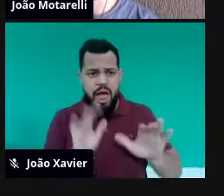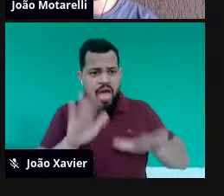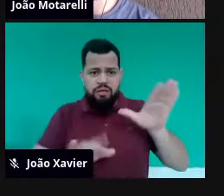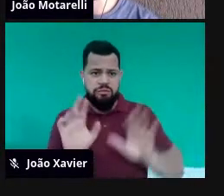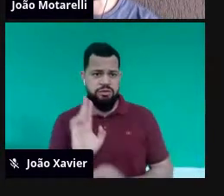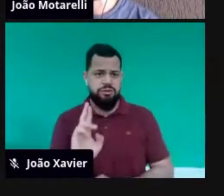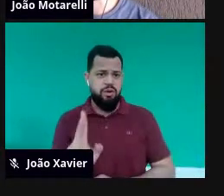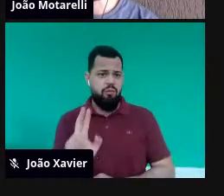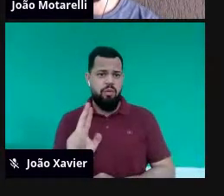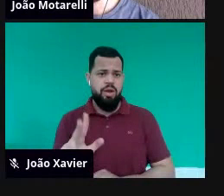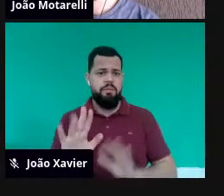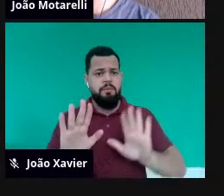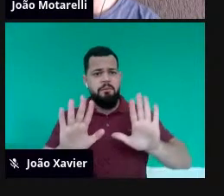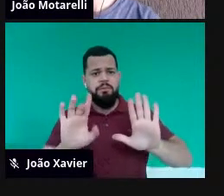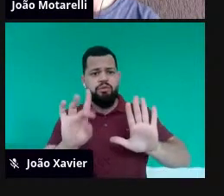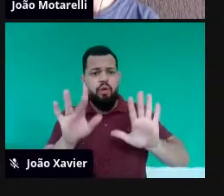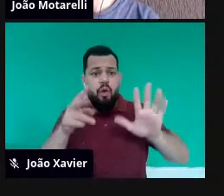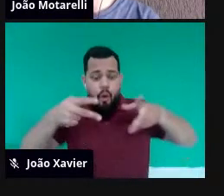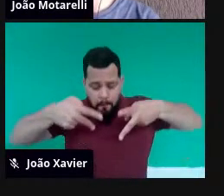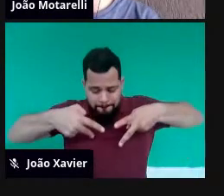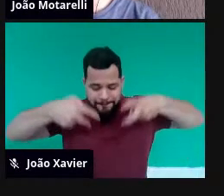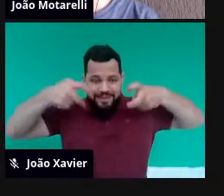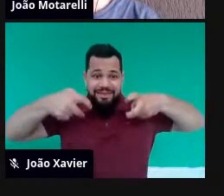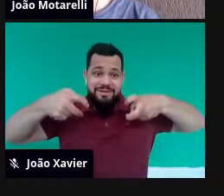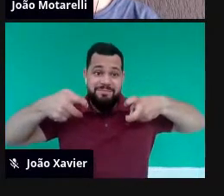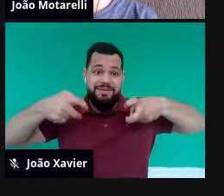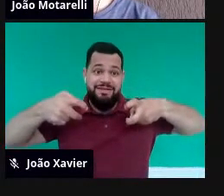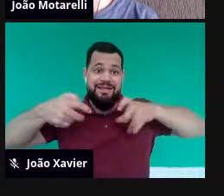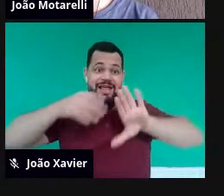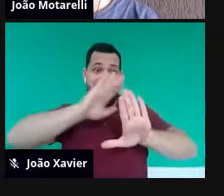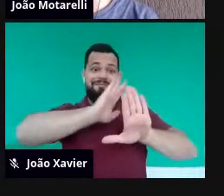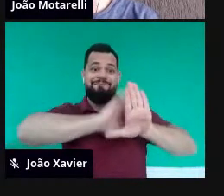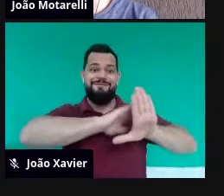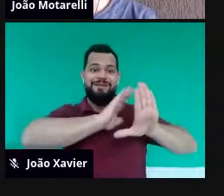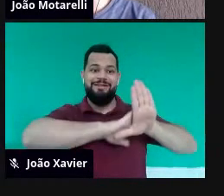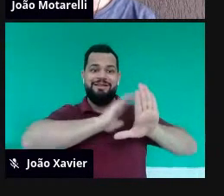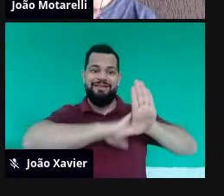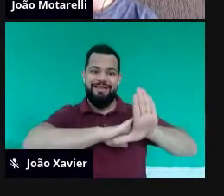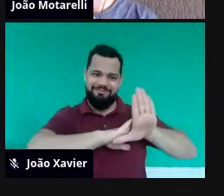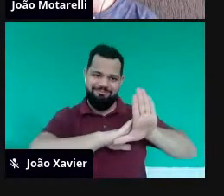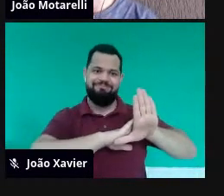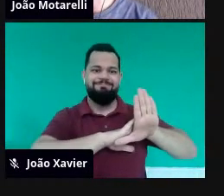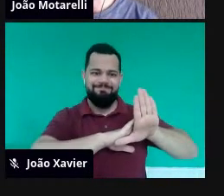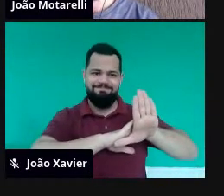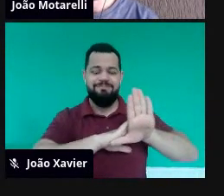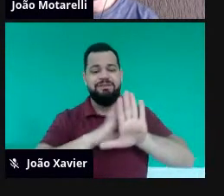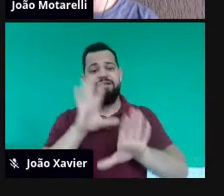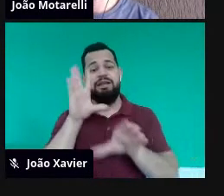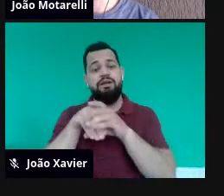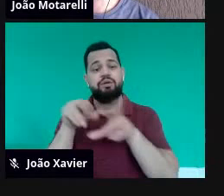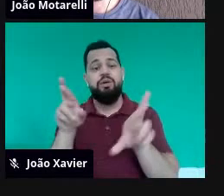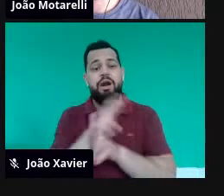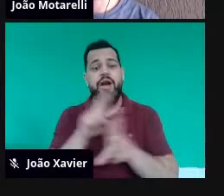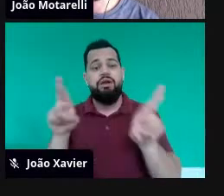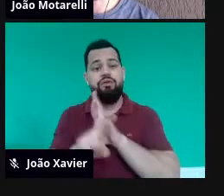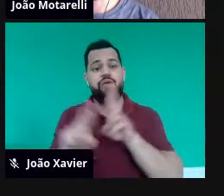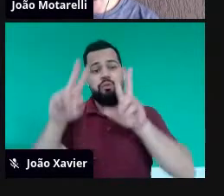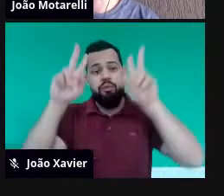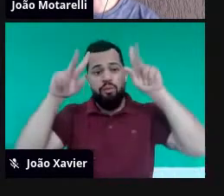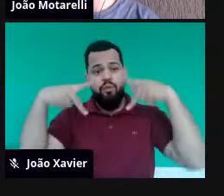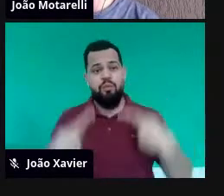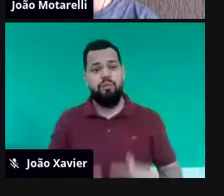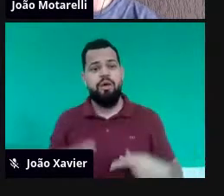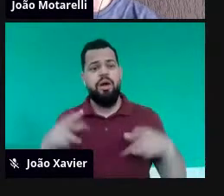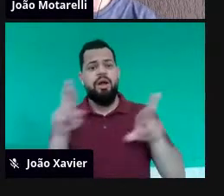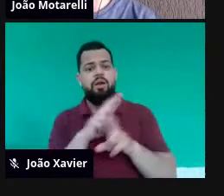forma de perceber esse corpo. Por ser um conjunto de experiências emocionais vividas nos relacionamentos humanos, a relação que eu tenho do meu